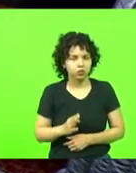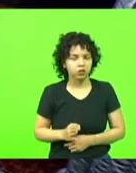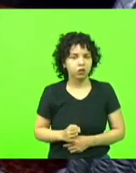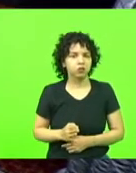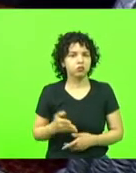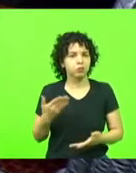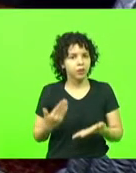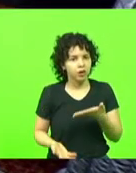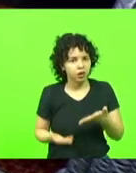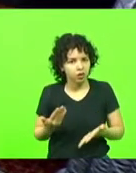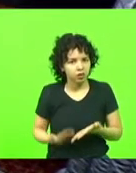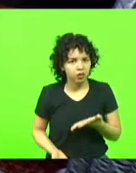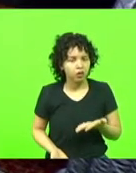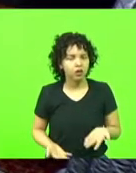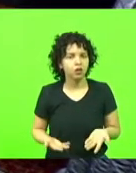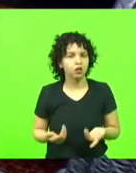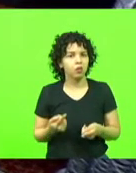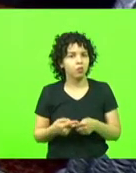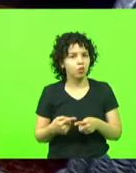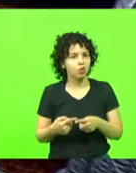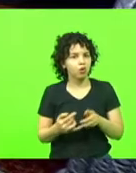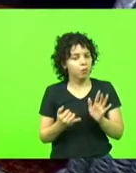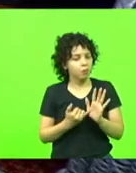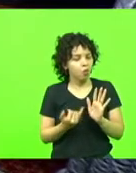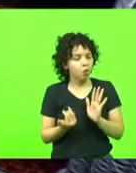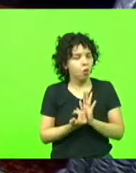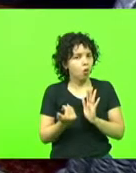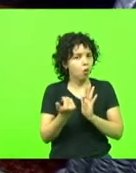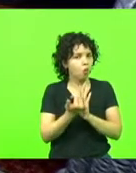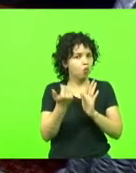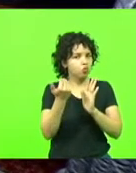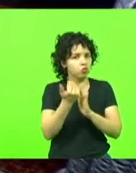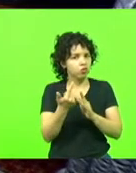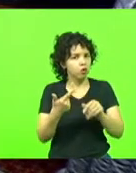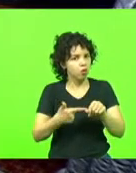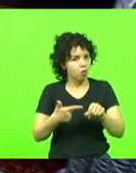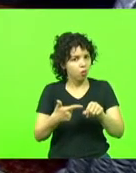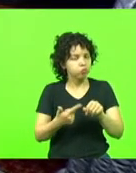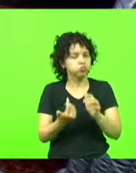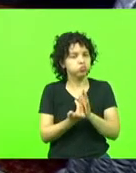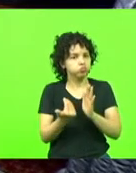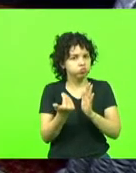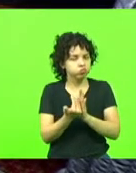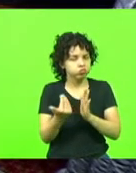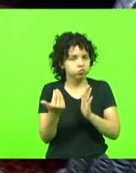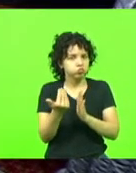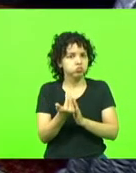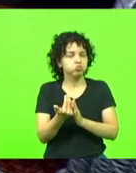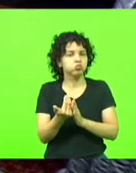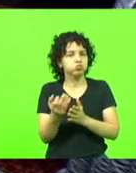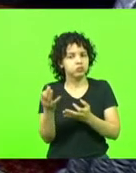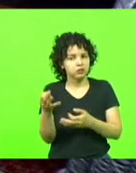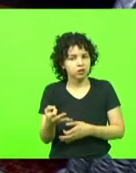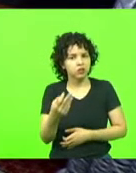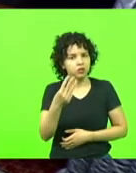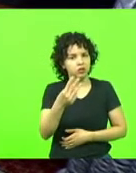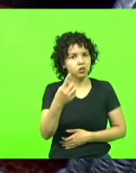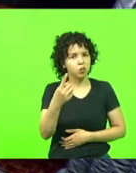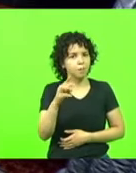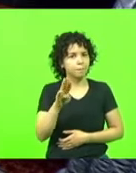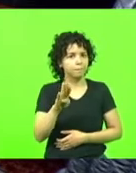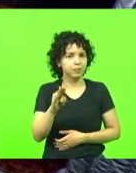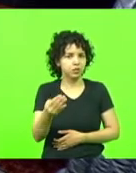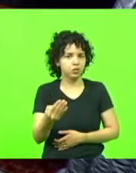pela inflação gerada pelo aumento dos combustíveis. Muito pertinente a sua observação, 31 bilhões de reais